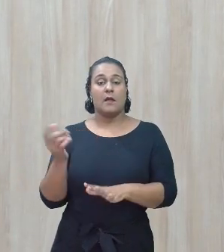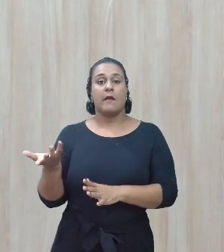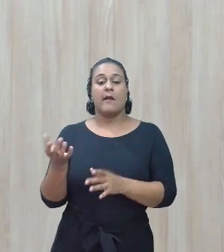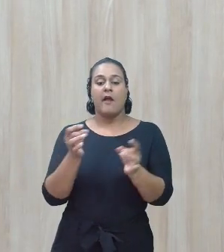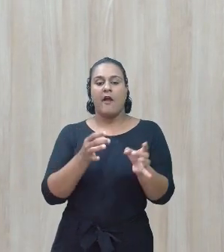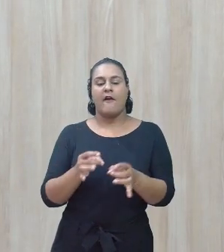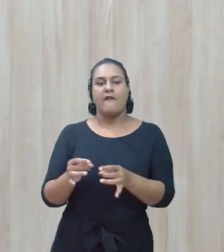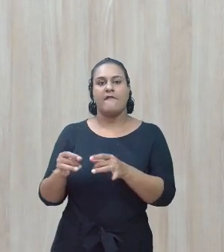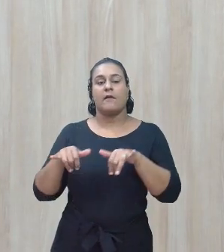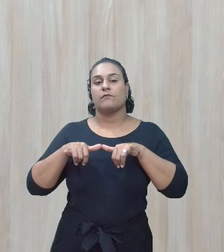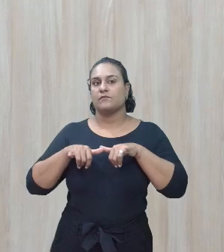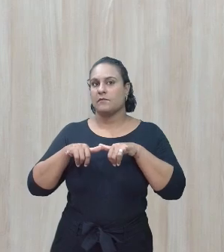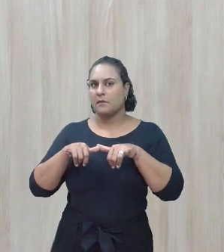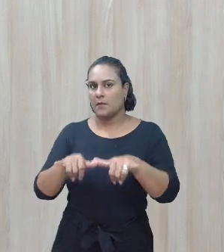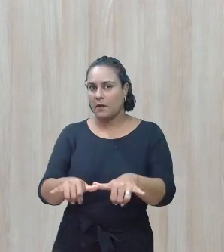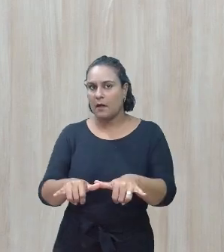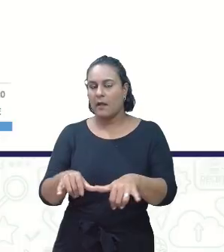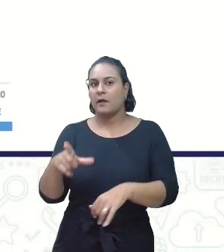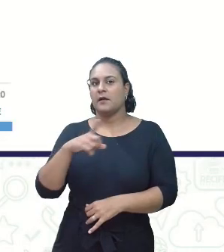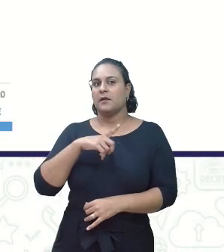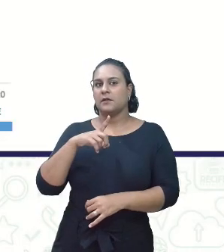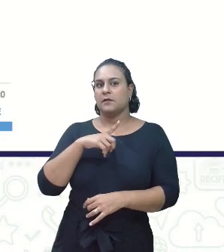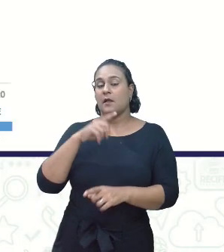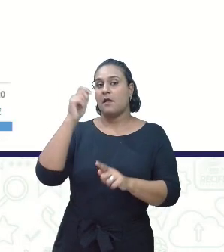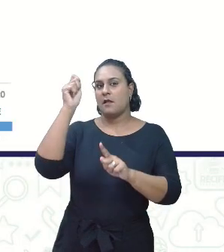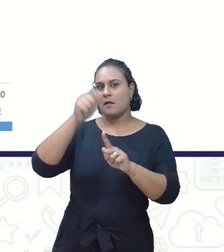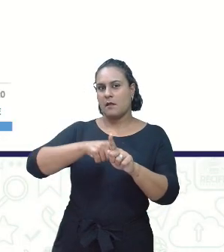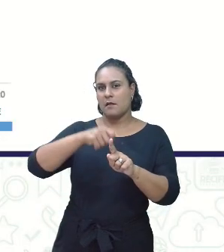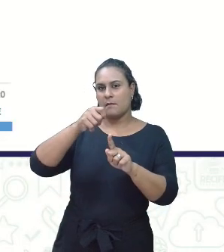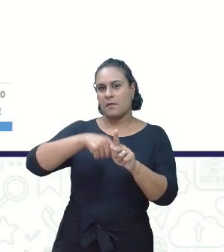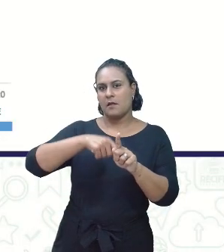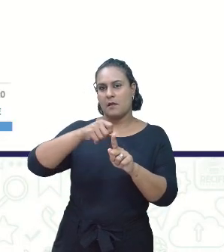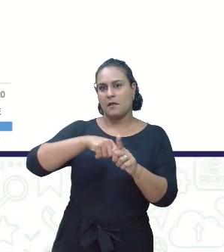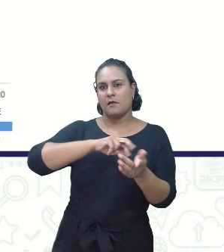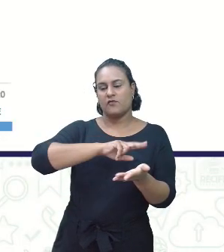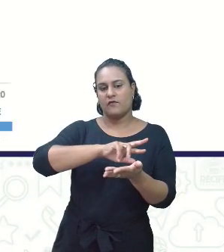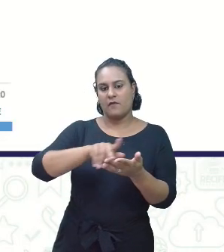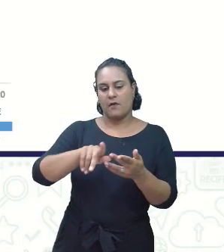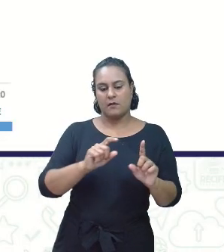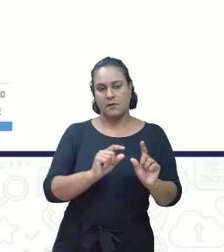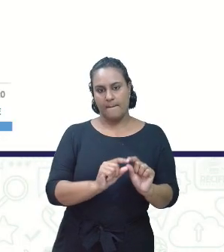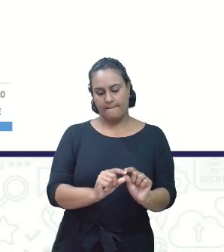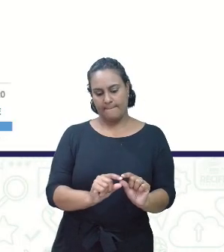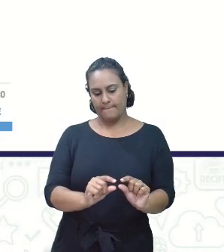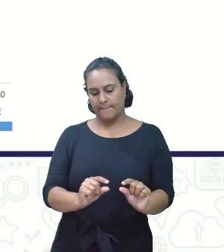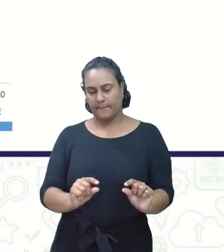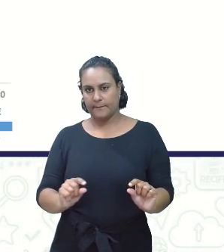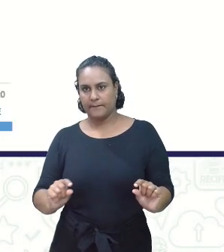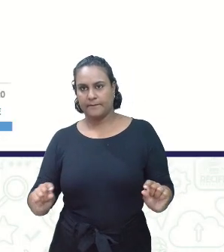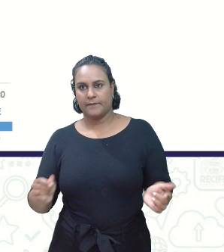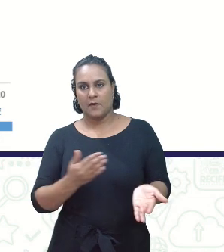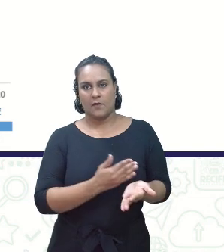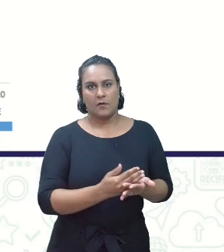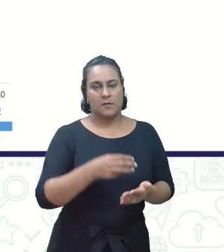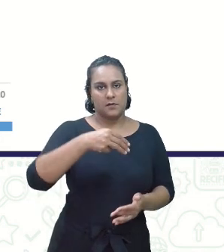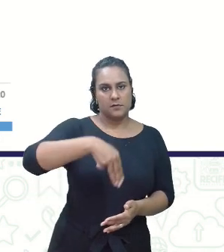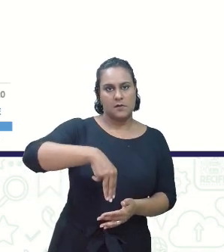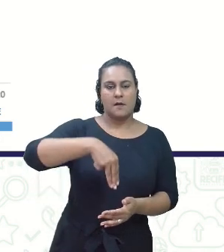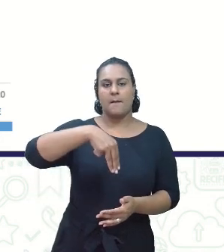nos supermercados, a gente tem os meses sendo a parte horizontal aqui, né? Começando em